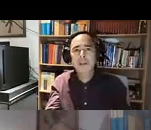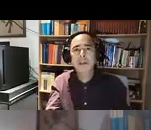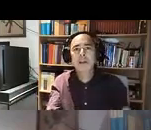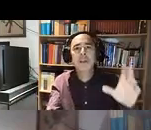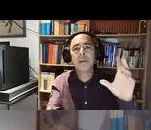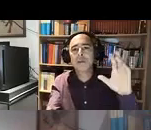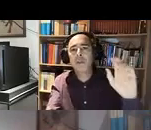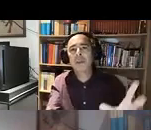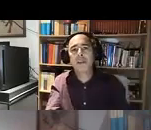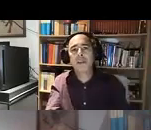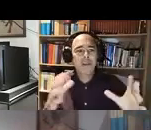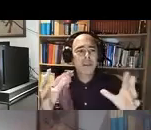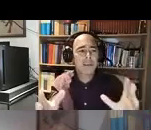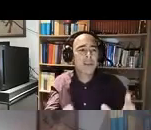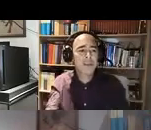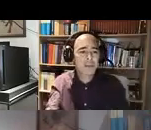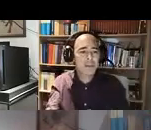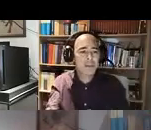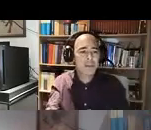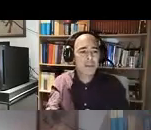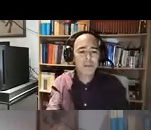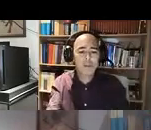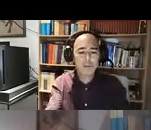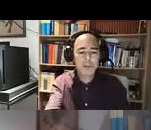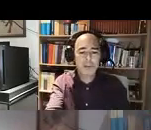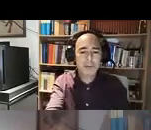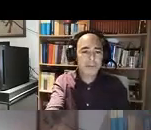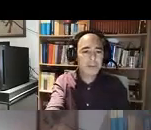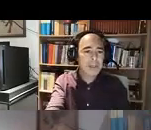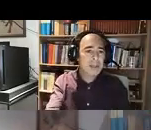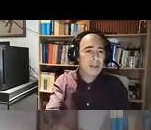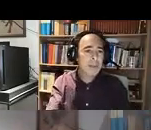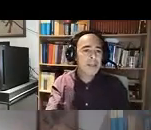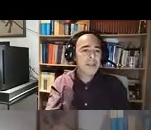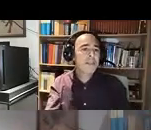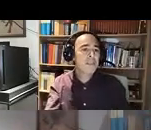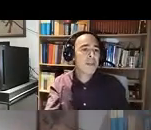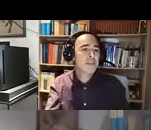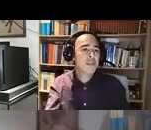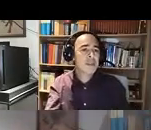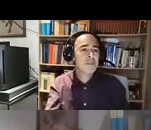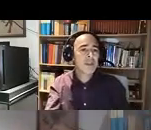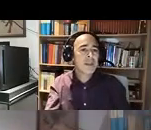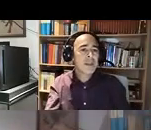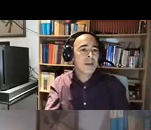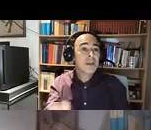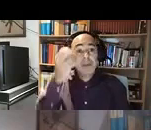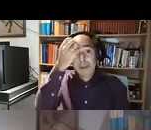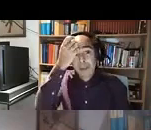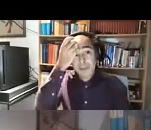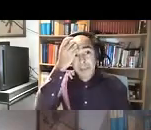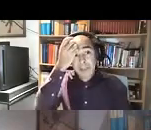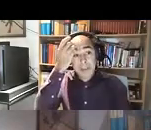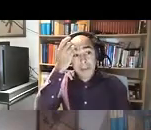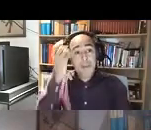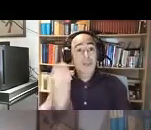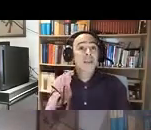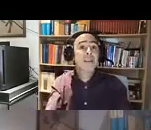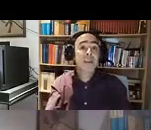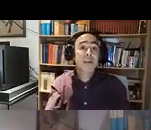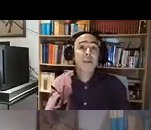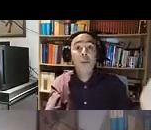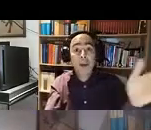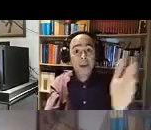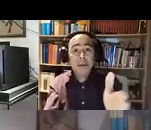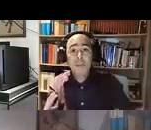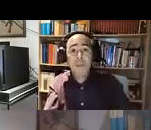estão impecáveis entrega manda uma mensagem avisando entrega muito muito bom serviço mais mais coisas estou te devendo já falar também